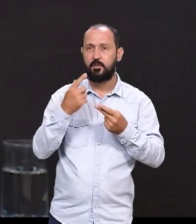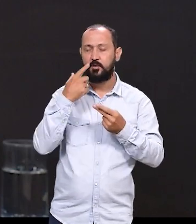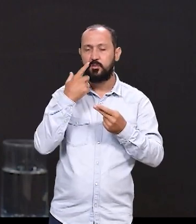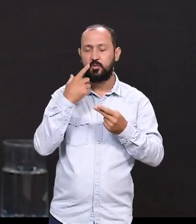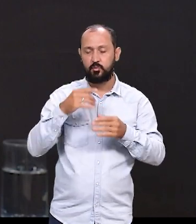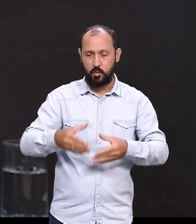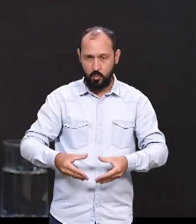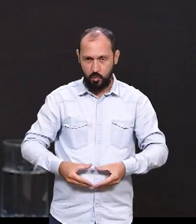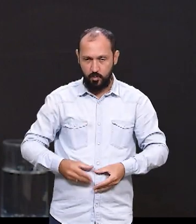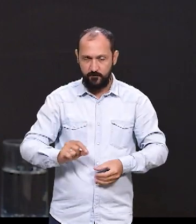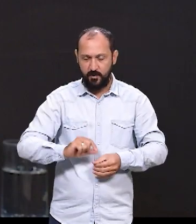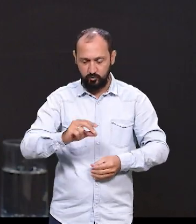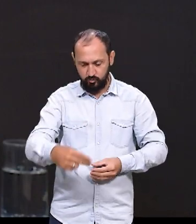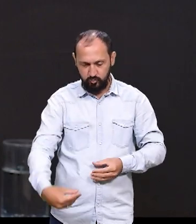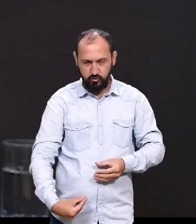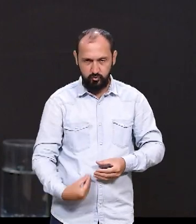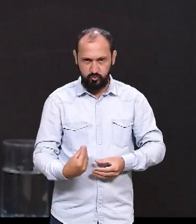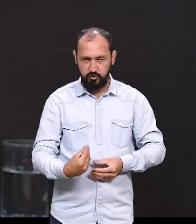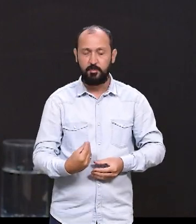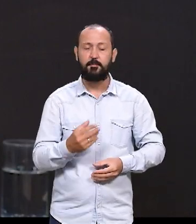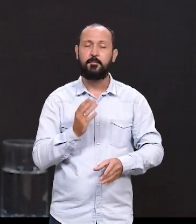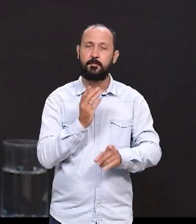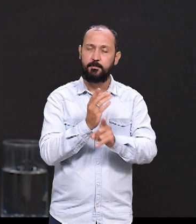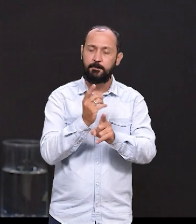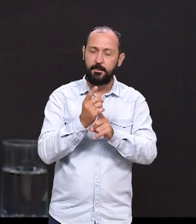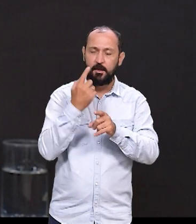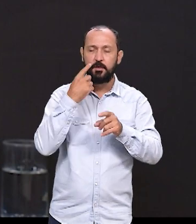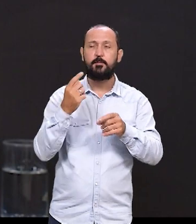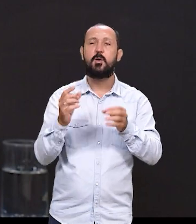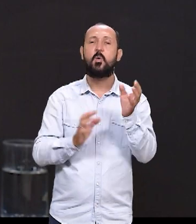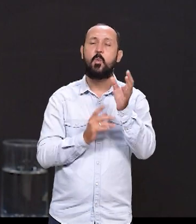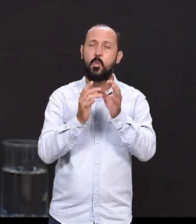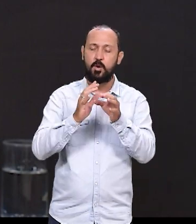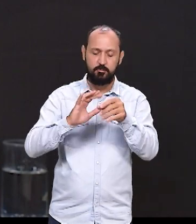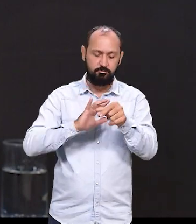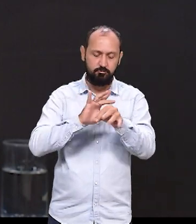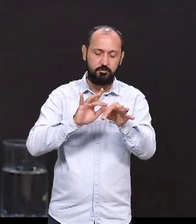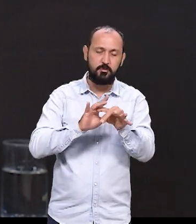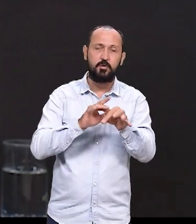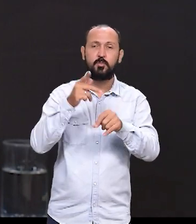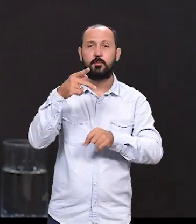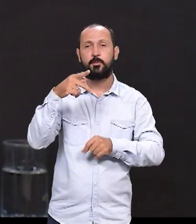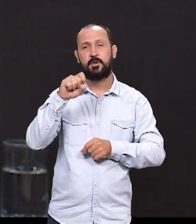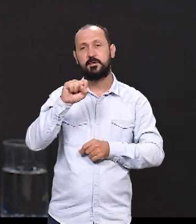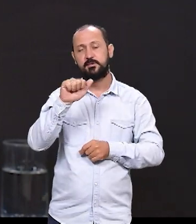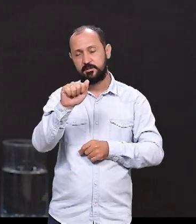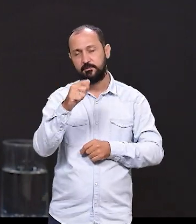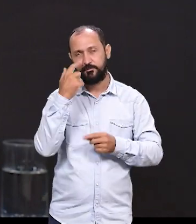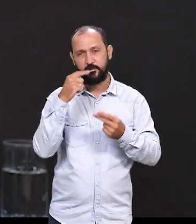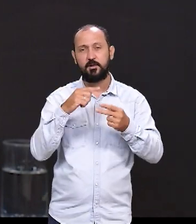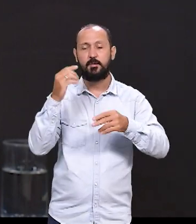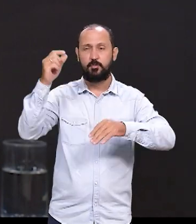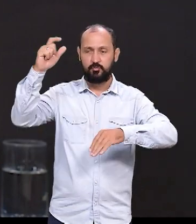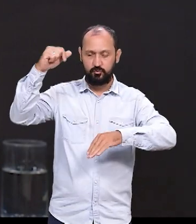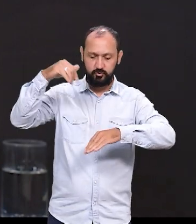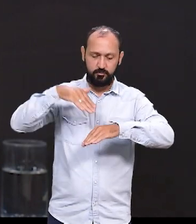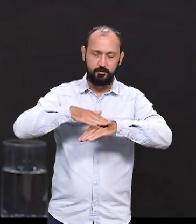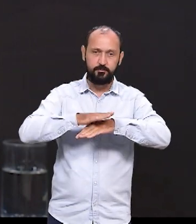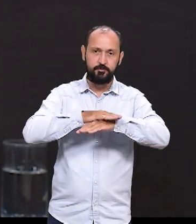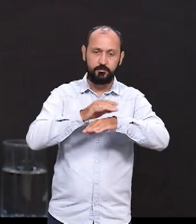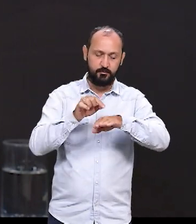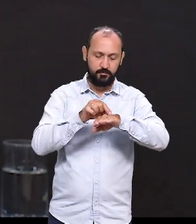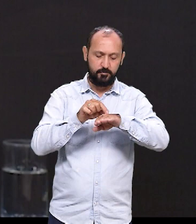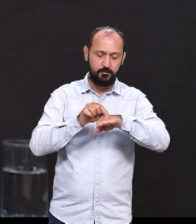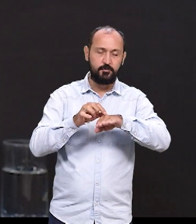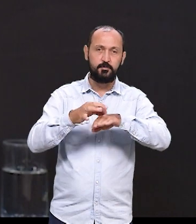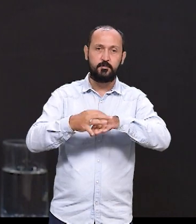através da mamografia câncer de colo de útero através do papanicolau câncer de próstata através do toque retal e do PSA e o câncer